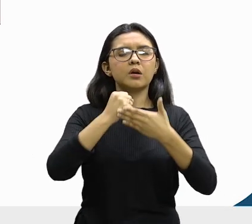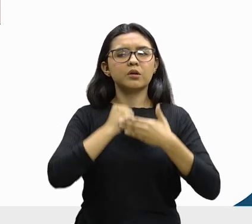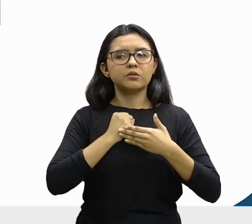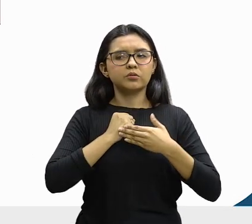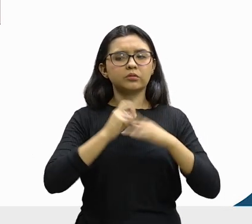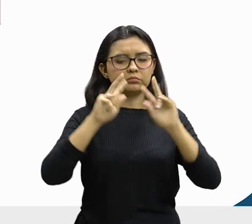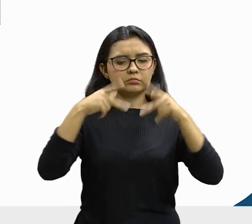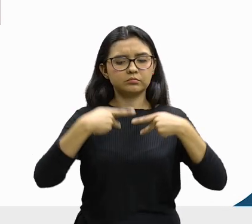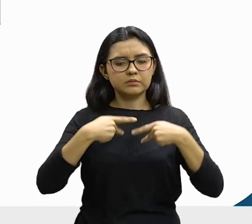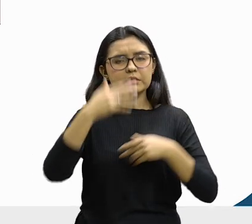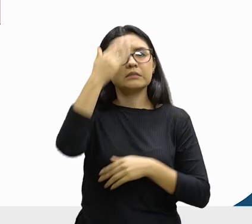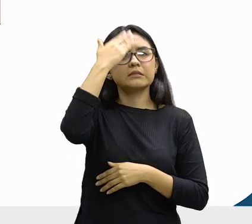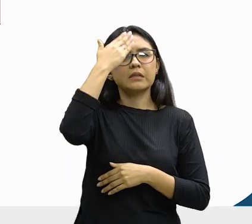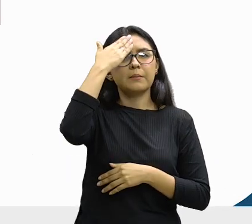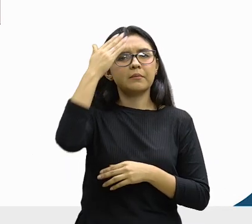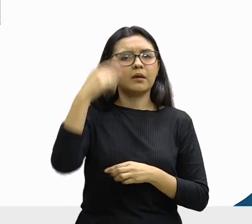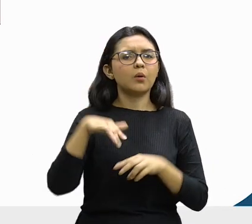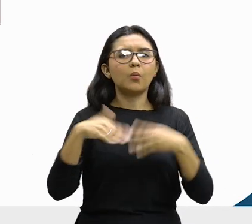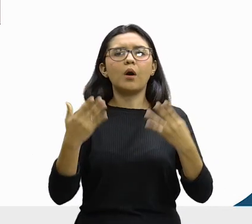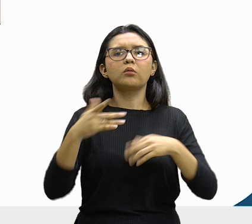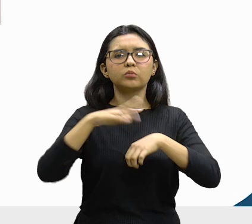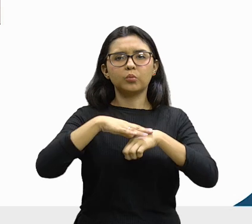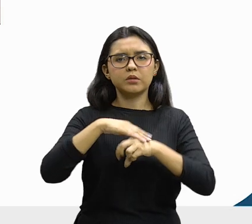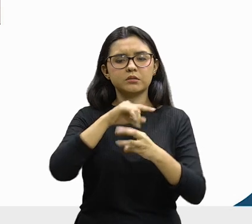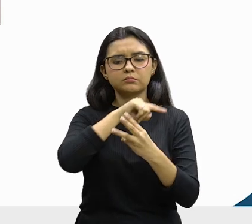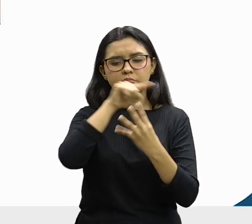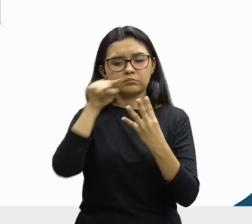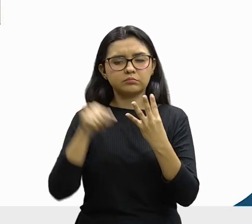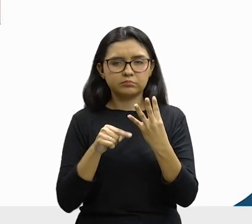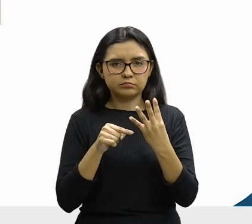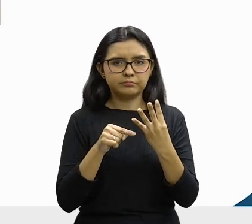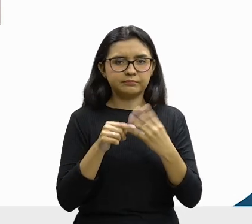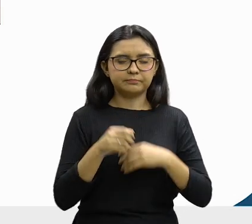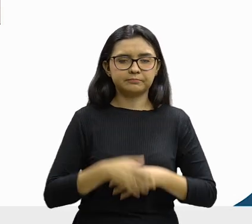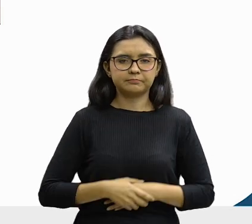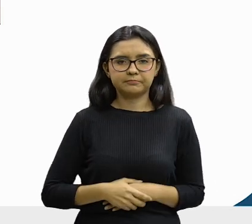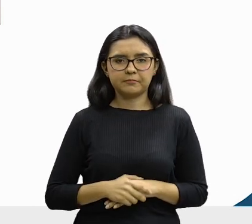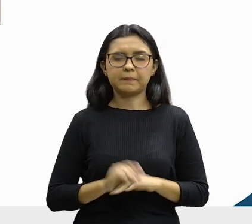diagnóstico prévio mais eficiente. Beleza? Muito bem.